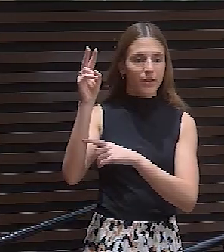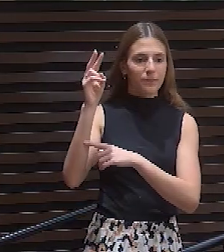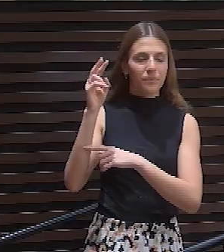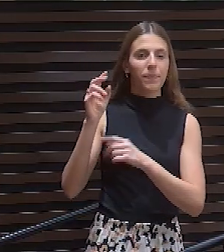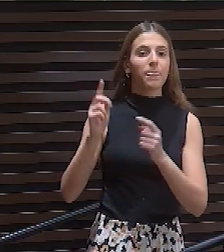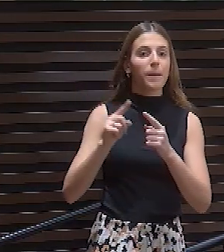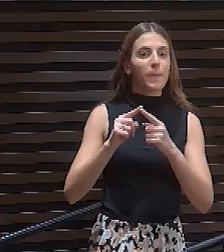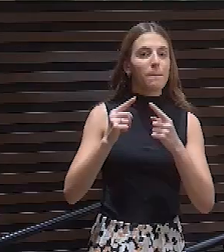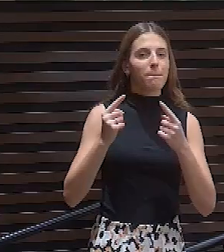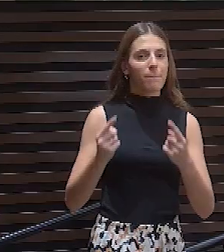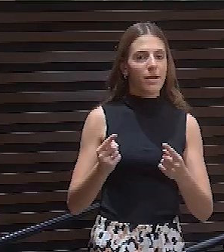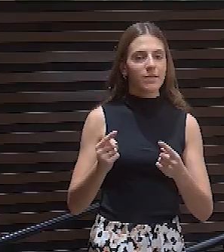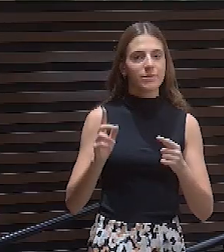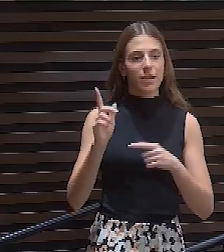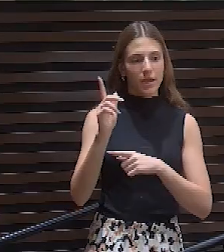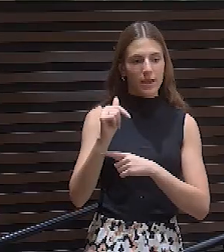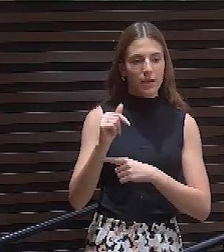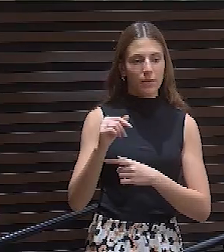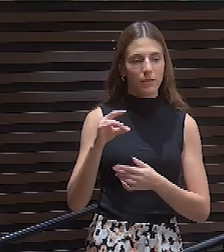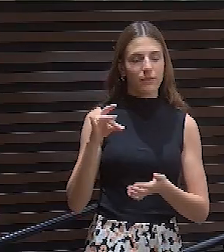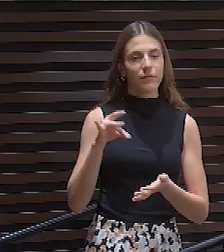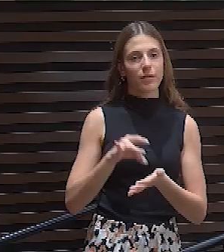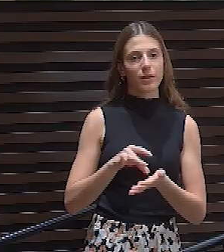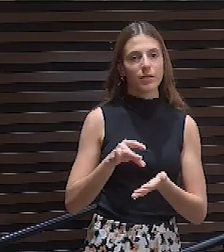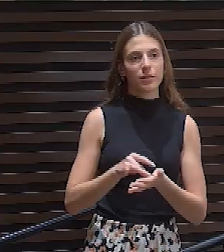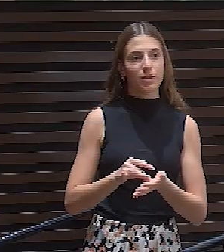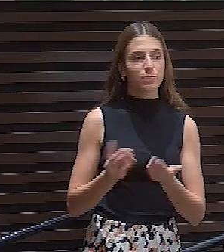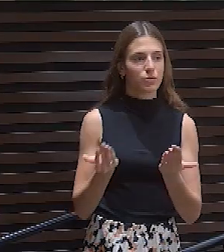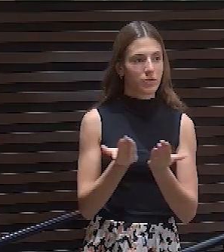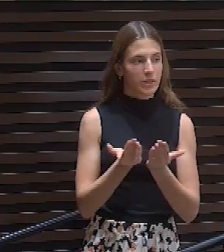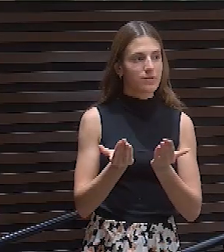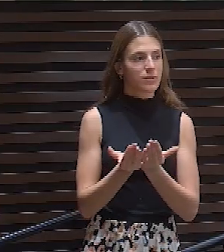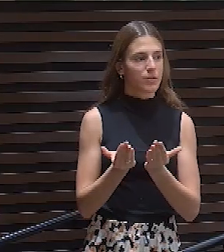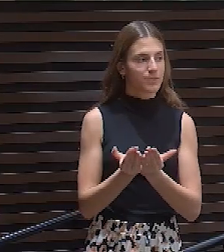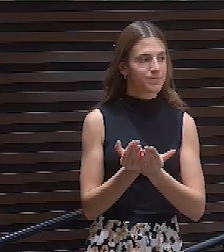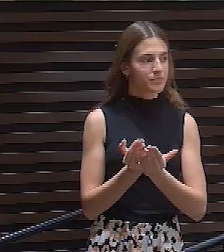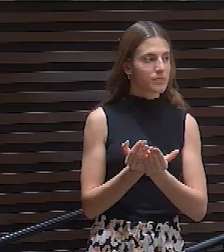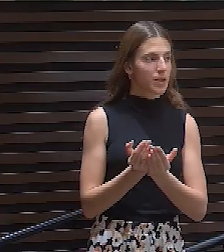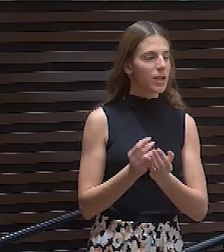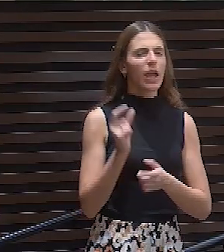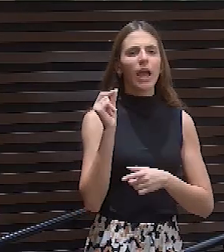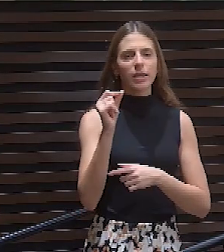regenerado. Quem é você? Não eu, mas Cristo.